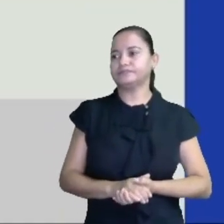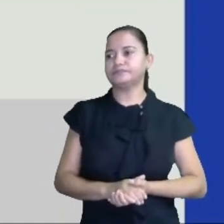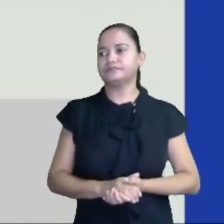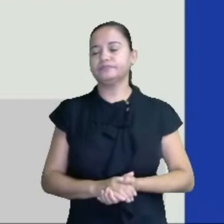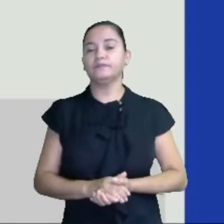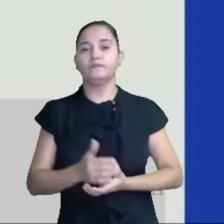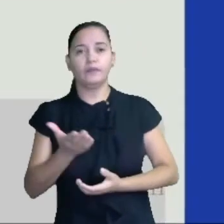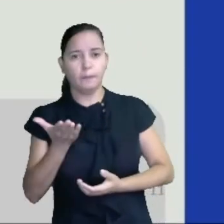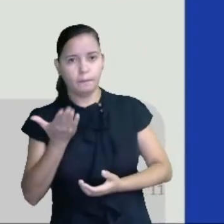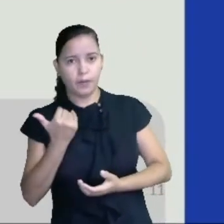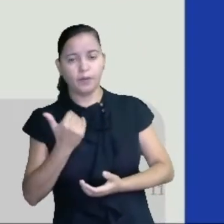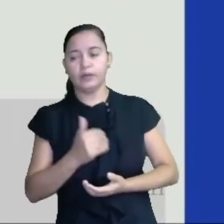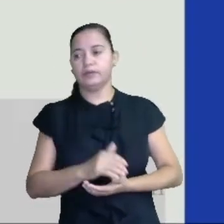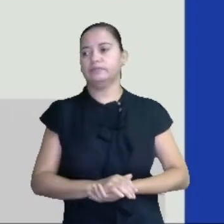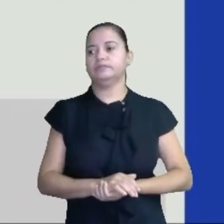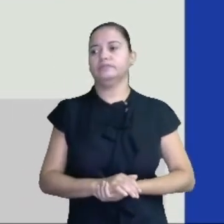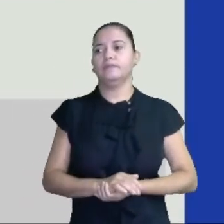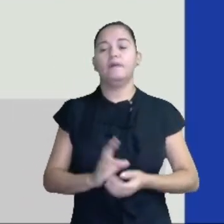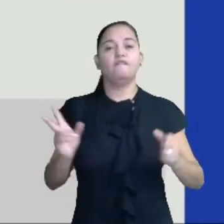Gente, vamos para os sufixos